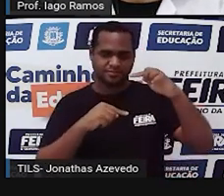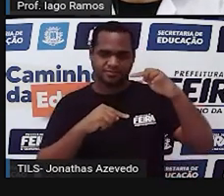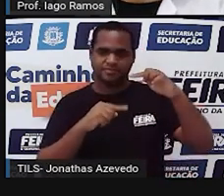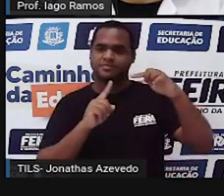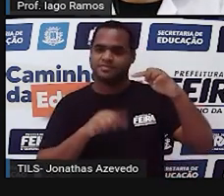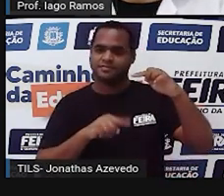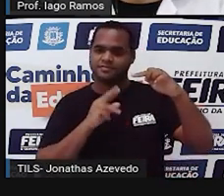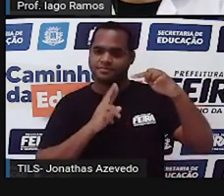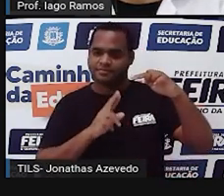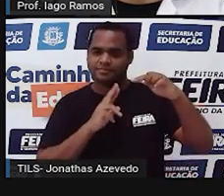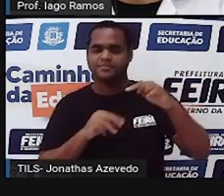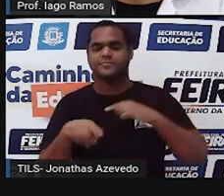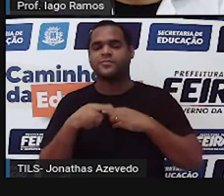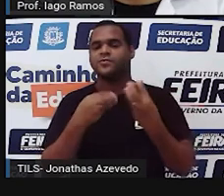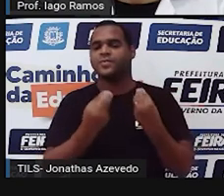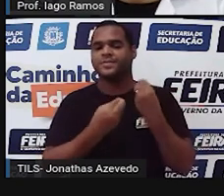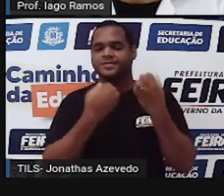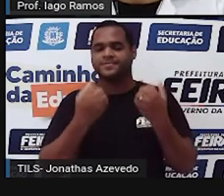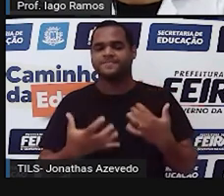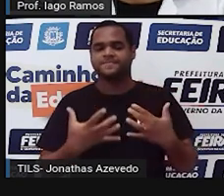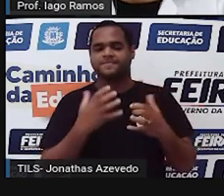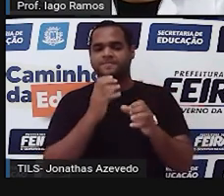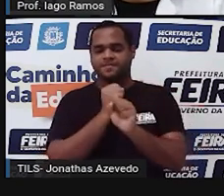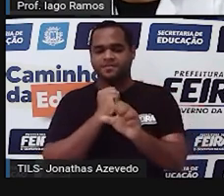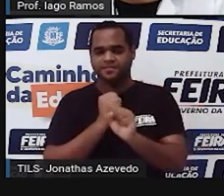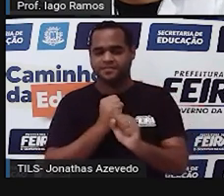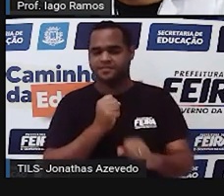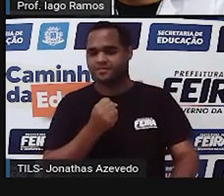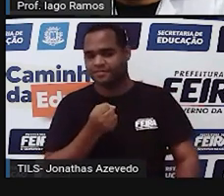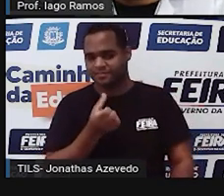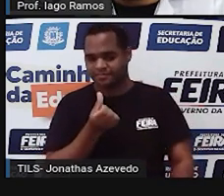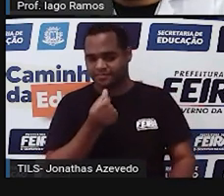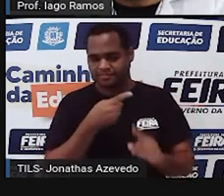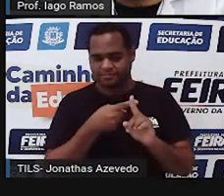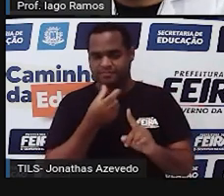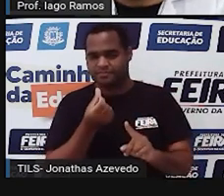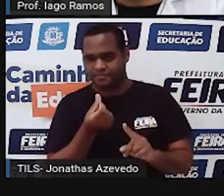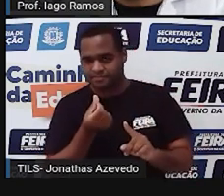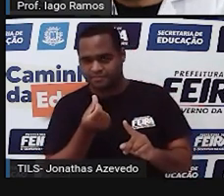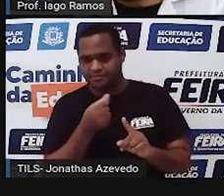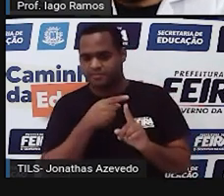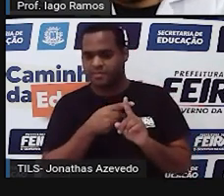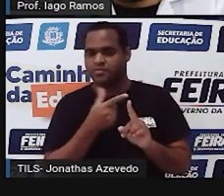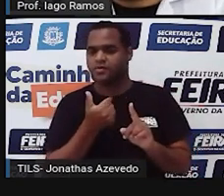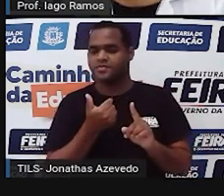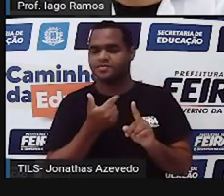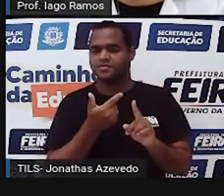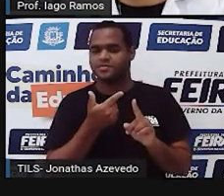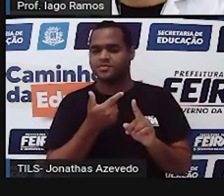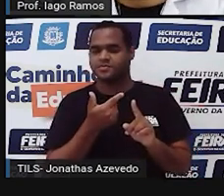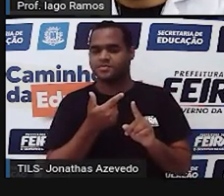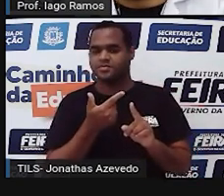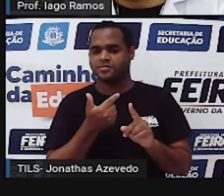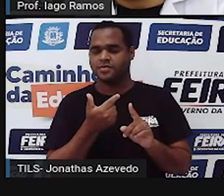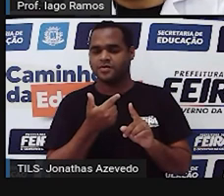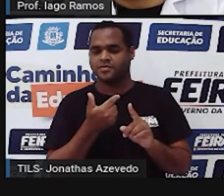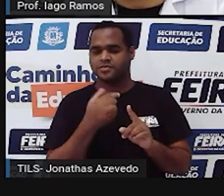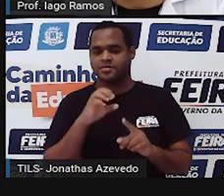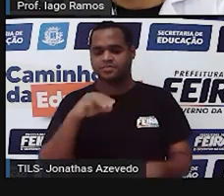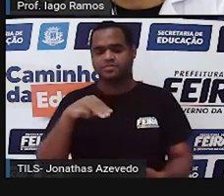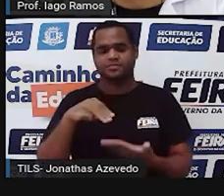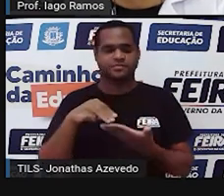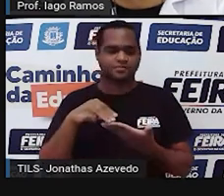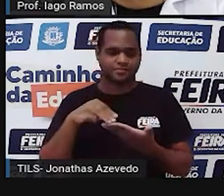retângulo ou então vamos fazer aqui a soma 6 + 6 da 12 12 cm